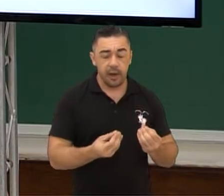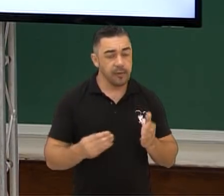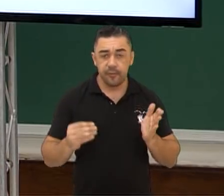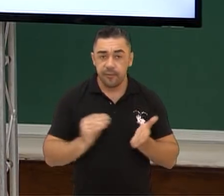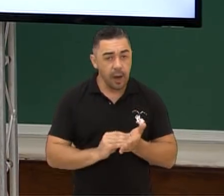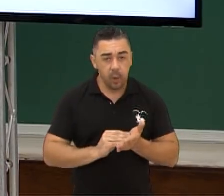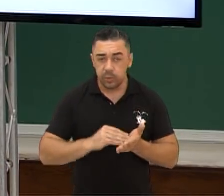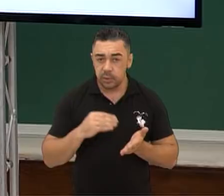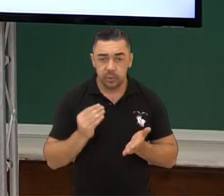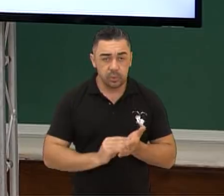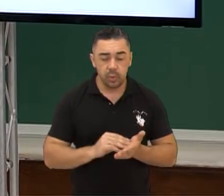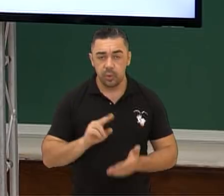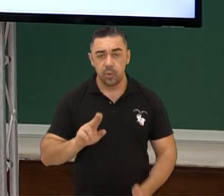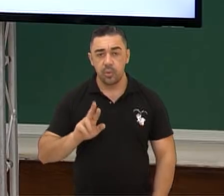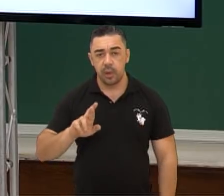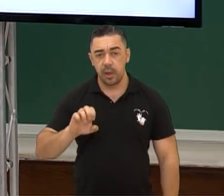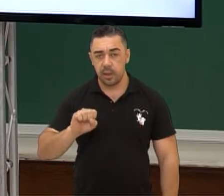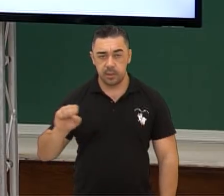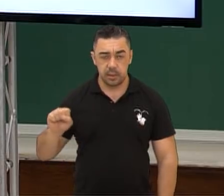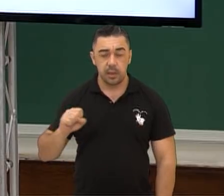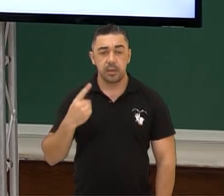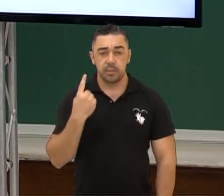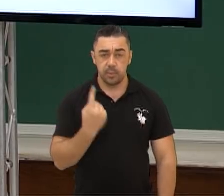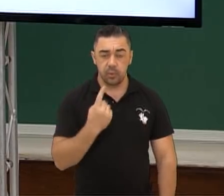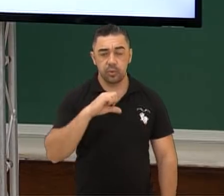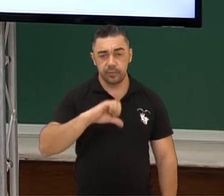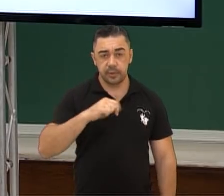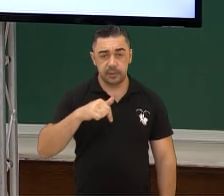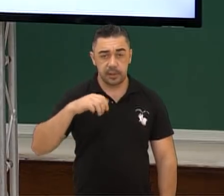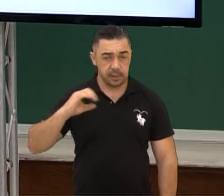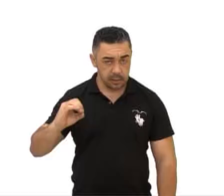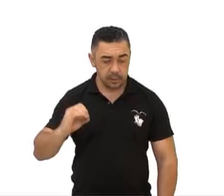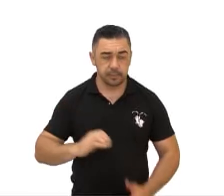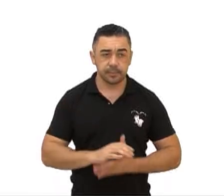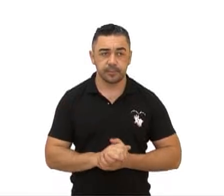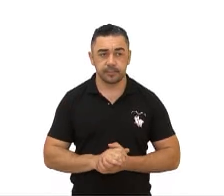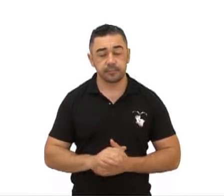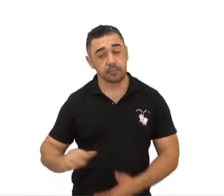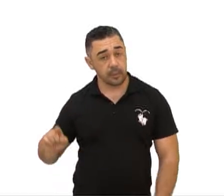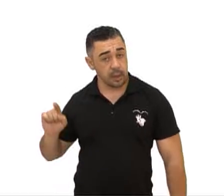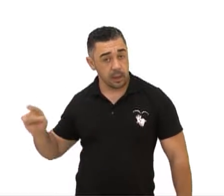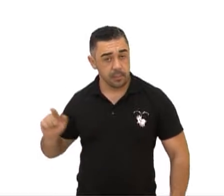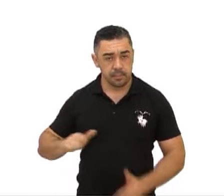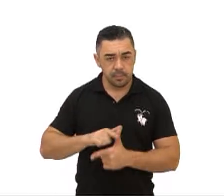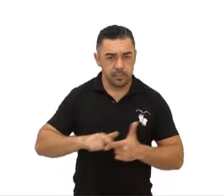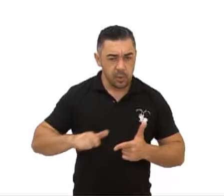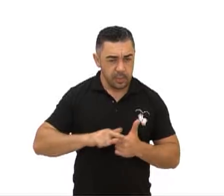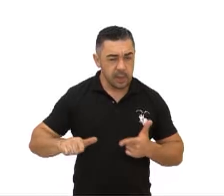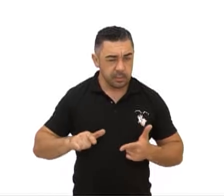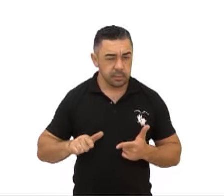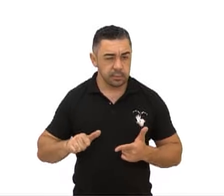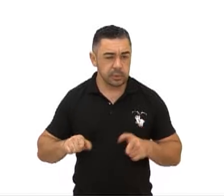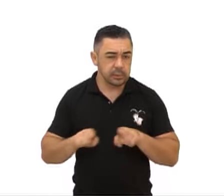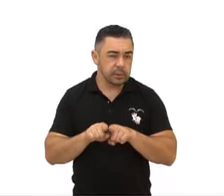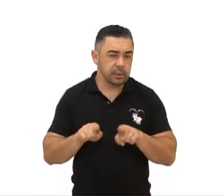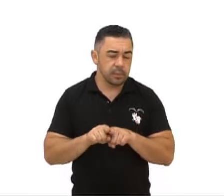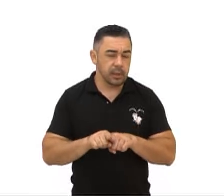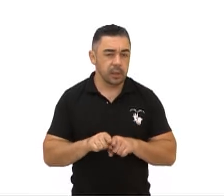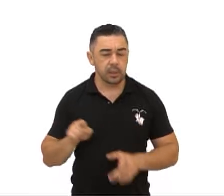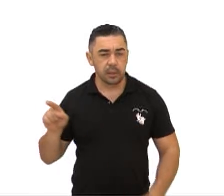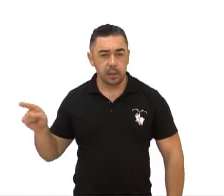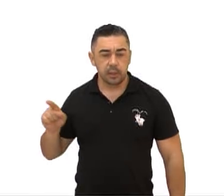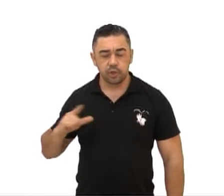União Soviética a partir dos anos 1970. Essa crise, ela, além disso tudo, tinha um